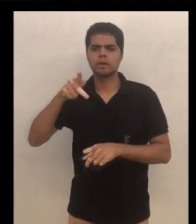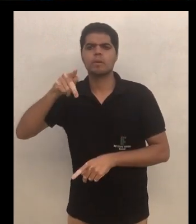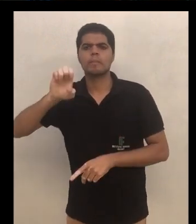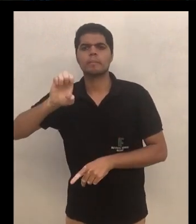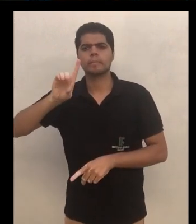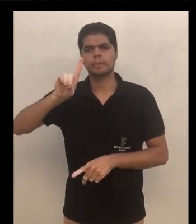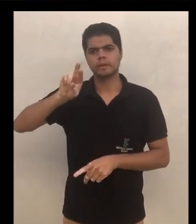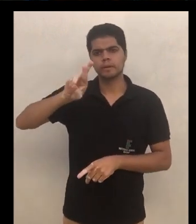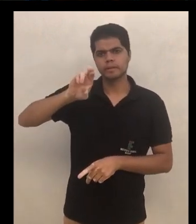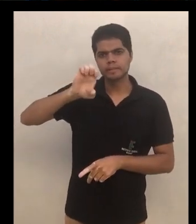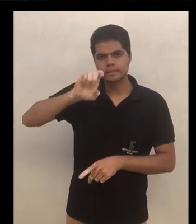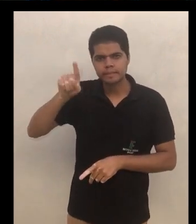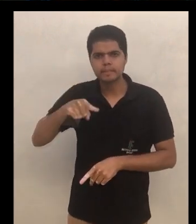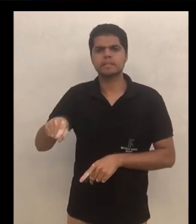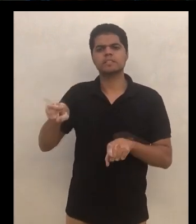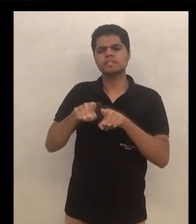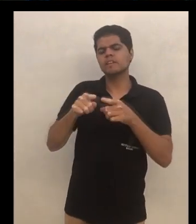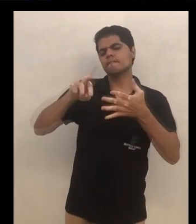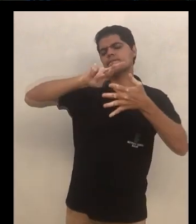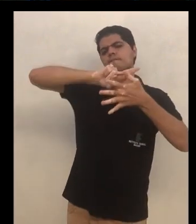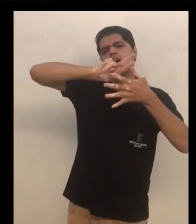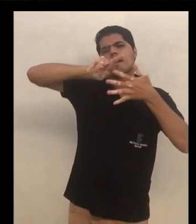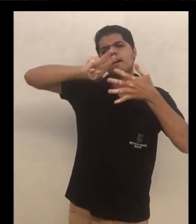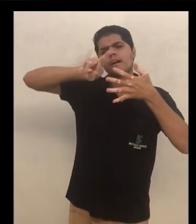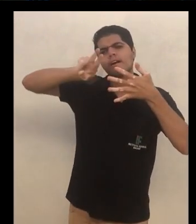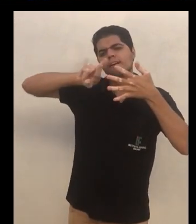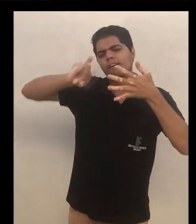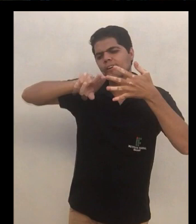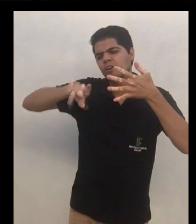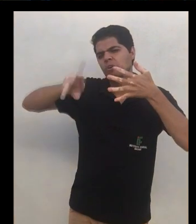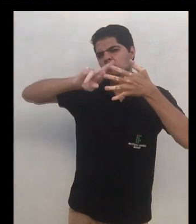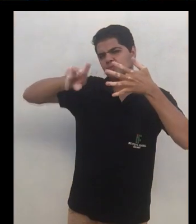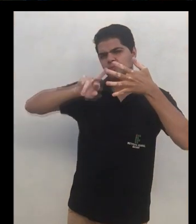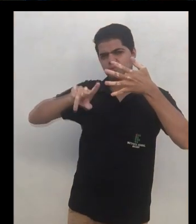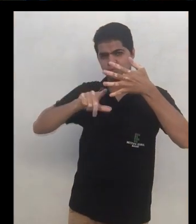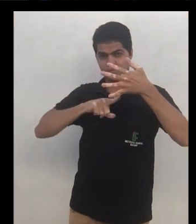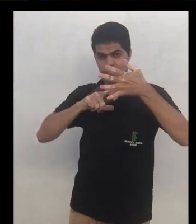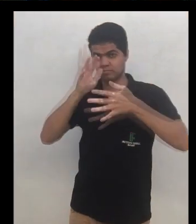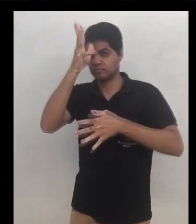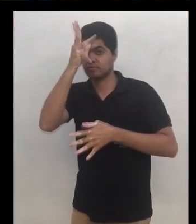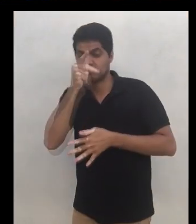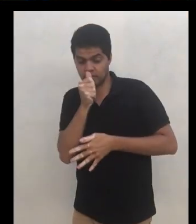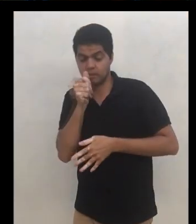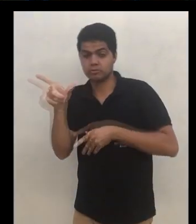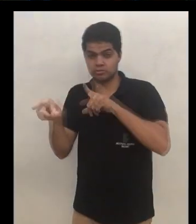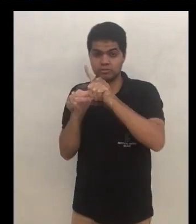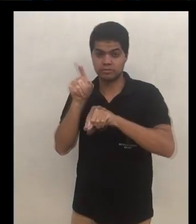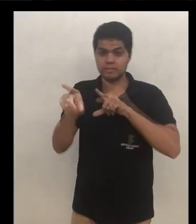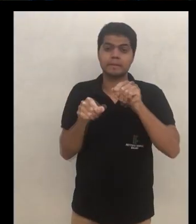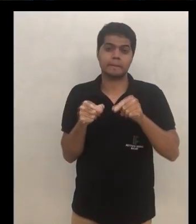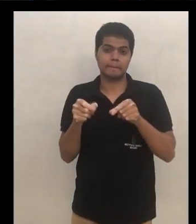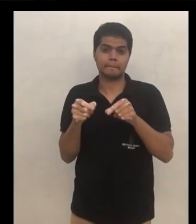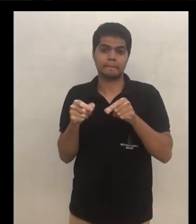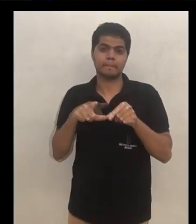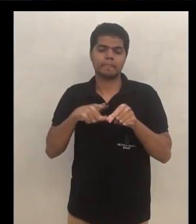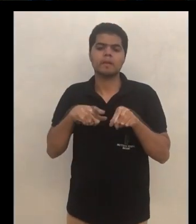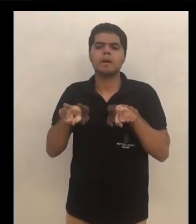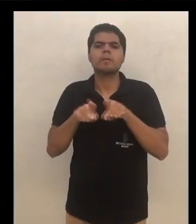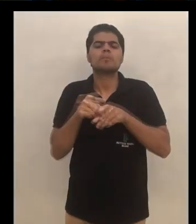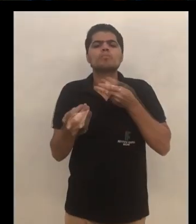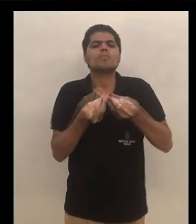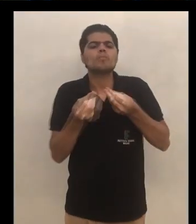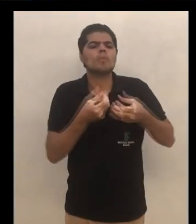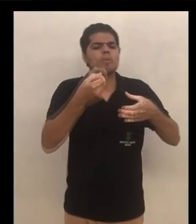de ovos, a gente tem a Isabral, Loma Brau, a BR-051. No caso da criação orgânica, não é permitido